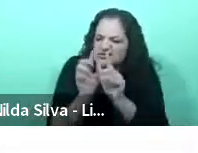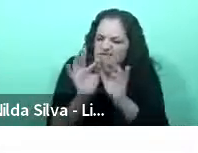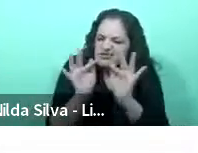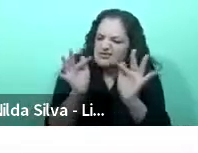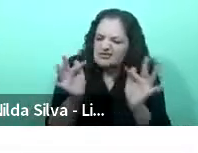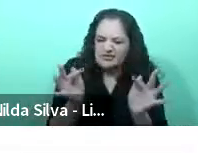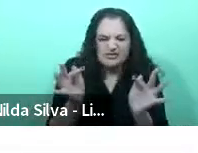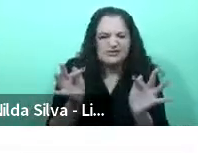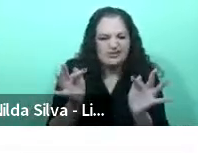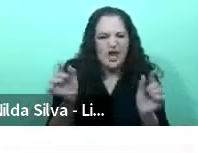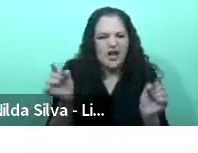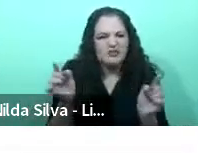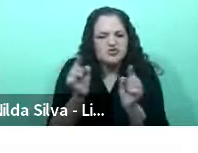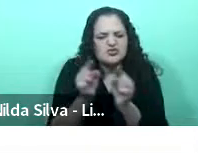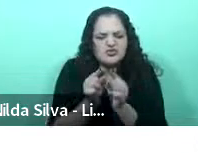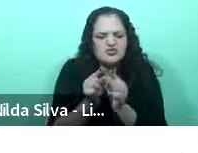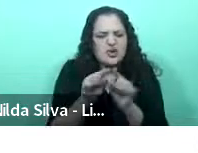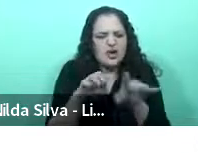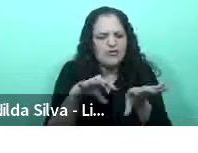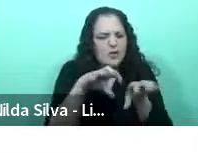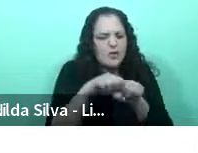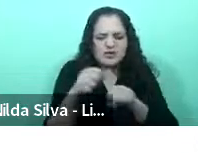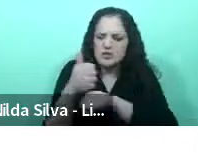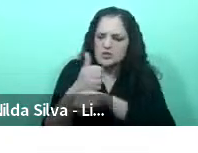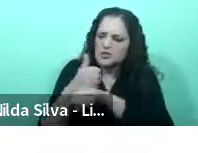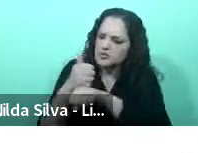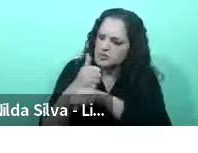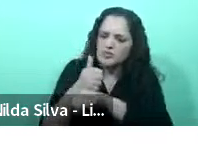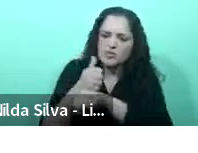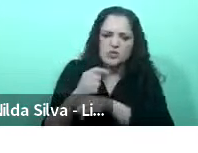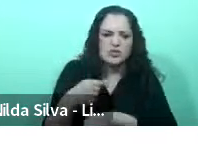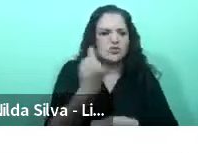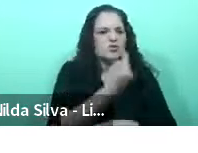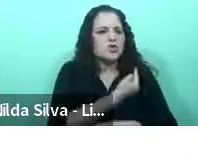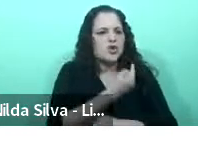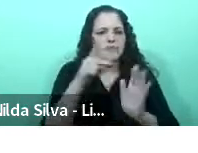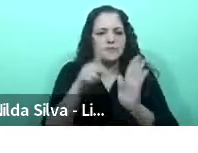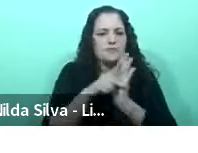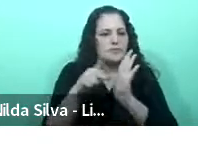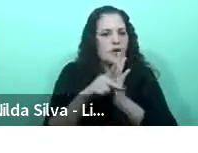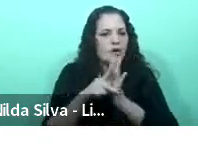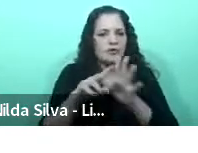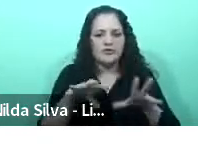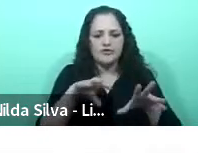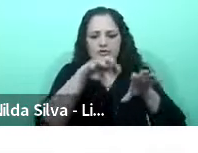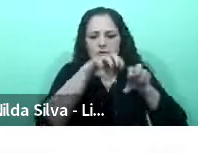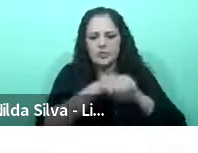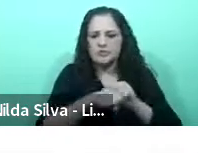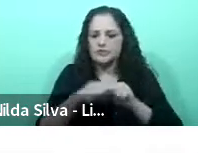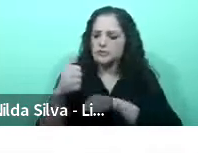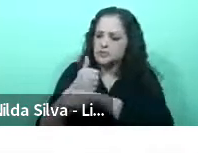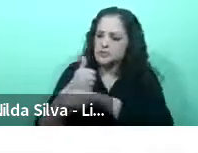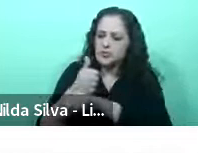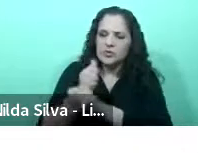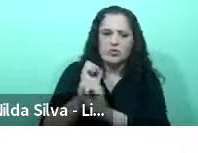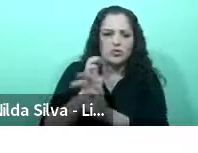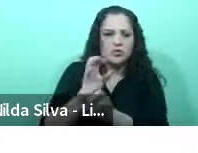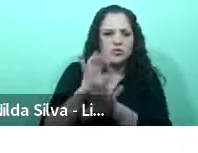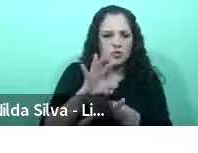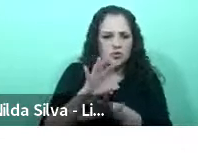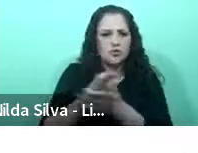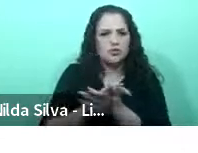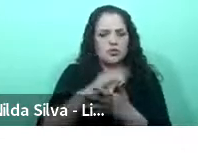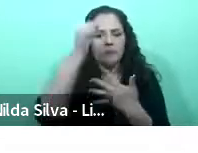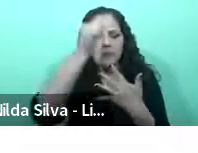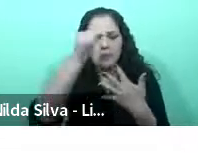redução da formação profissional, e aí da nossa própria formação profissional como educador, apenas aos aspectos do